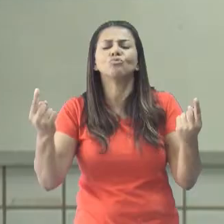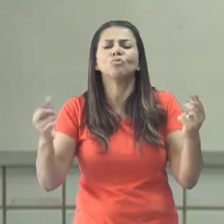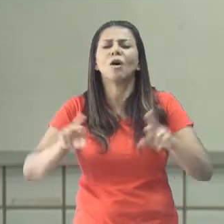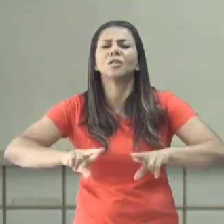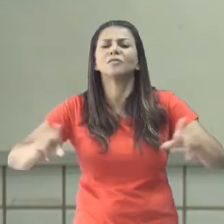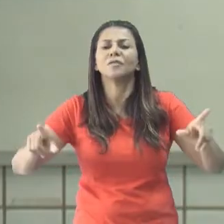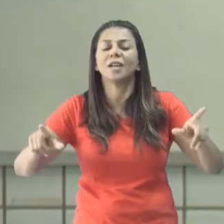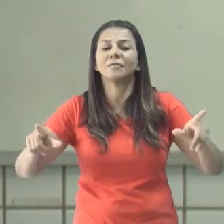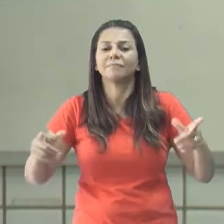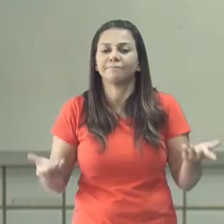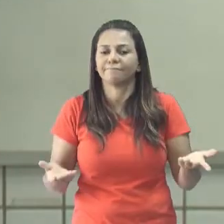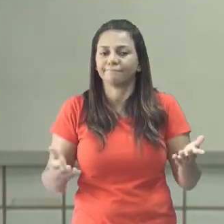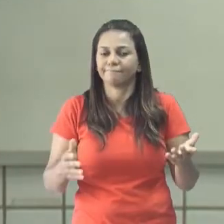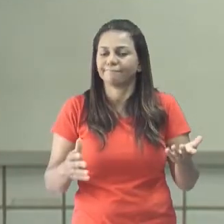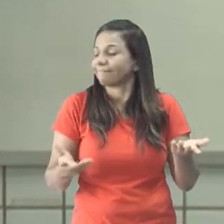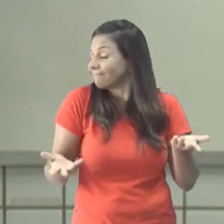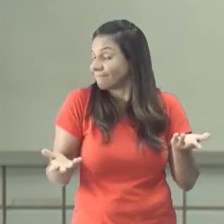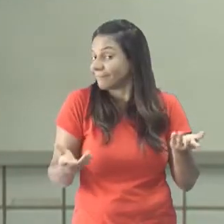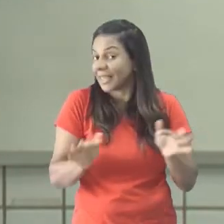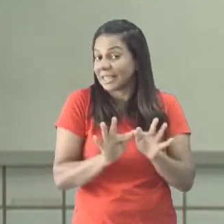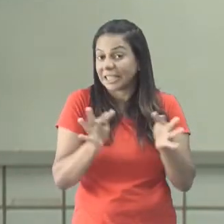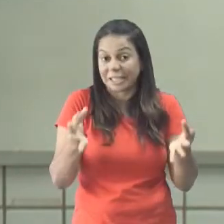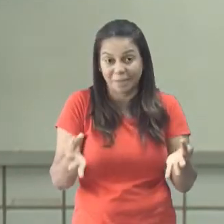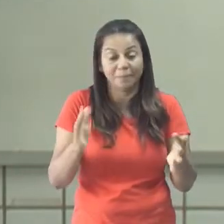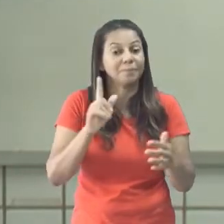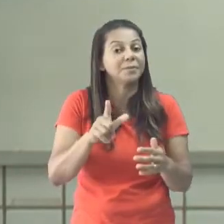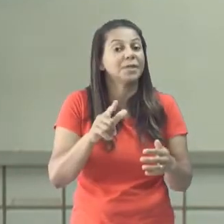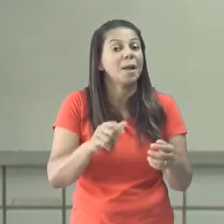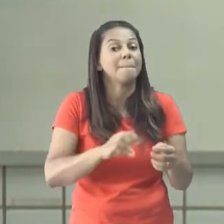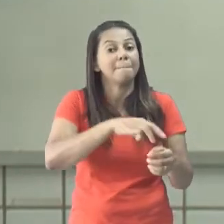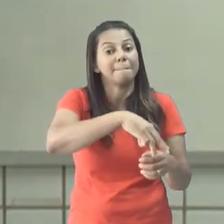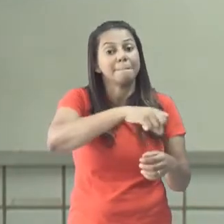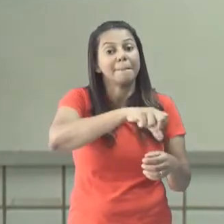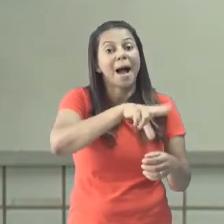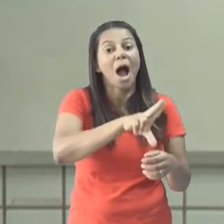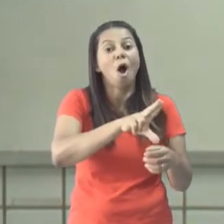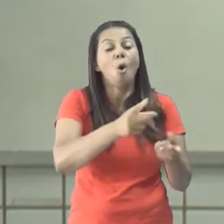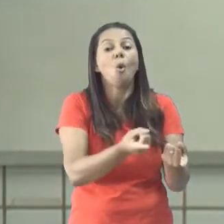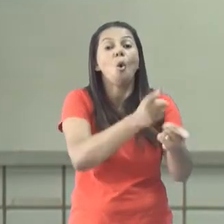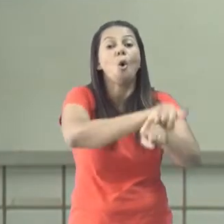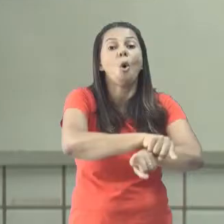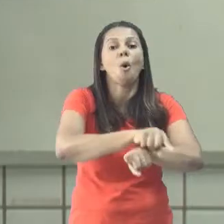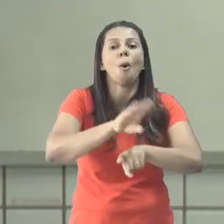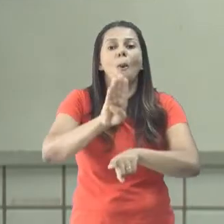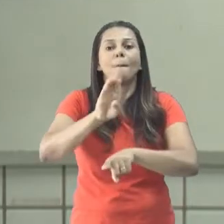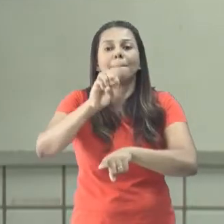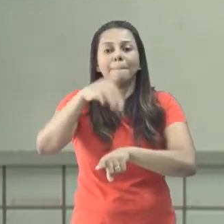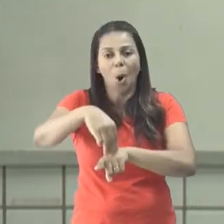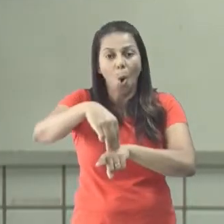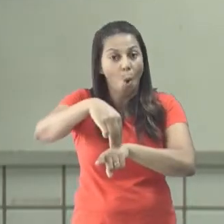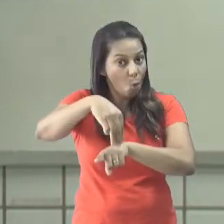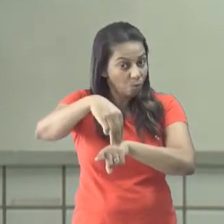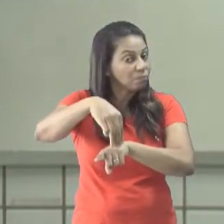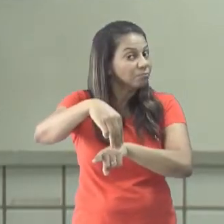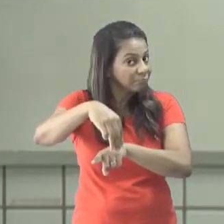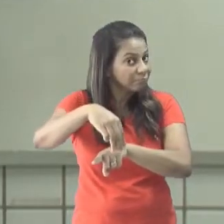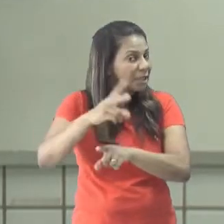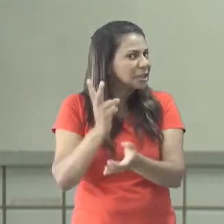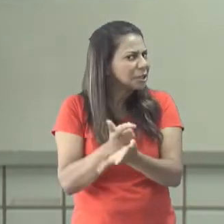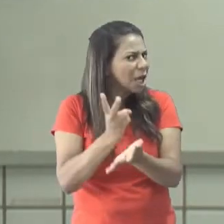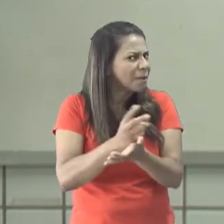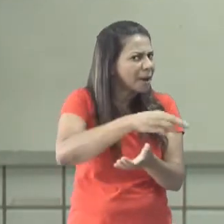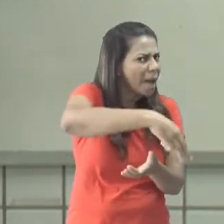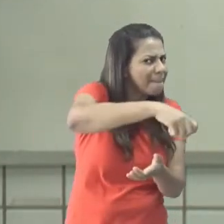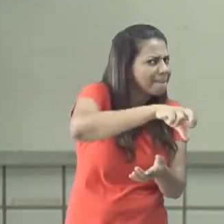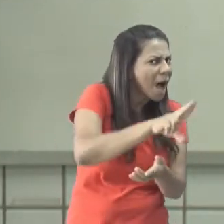diferença? Básico. O mal com U, ele é o contrário de bom. Então, sempre que você utilizar